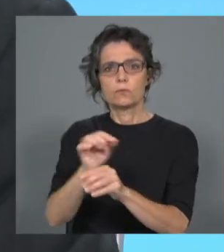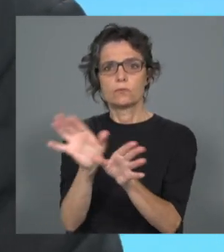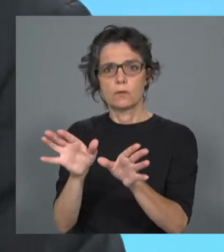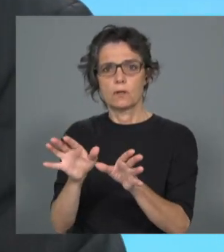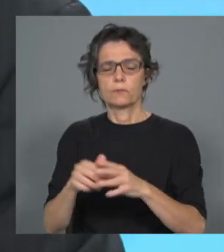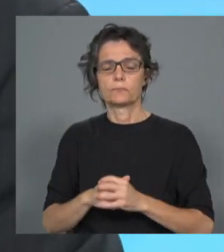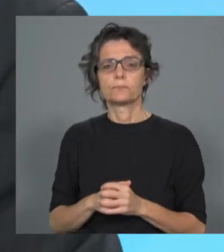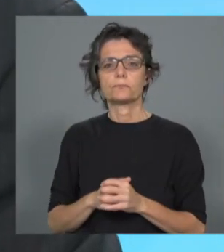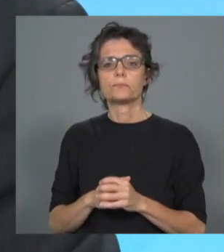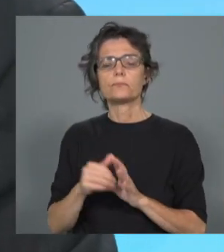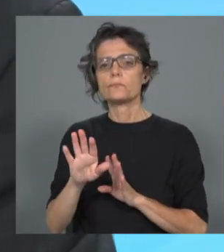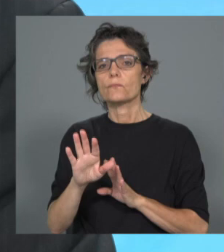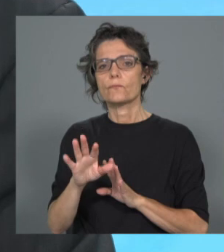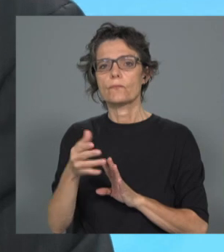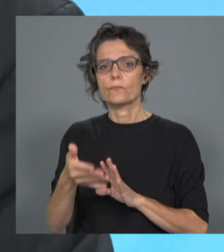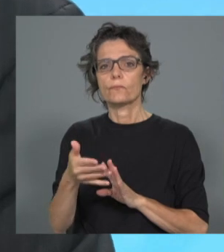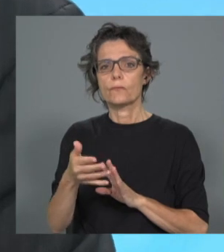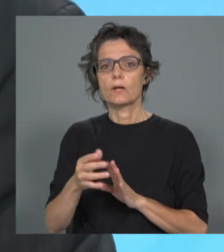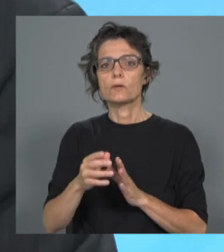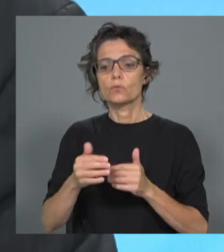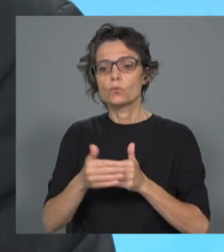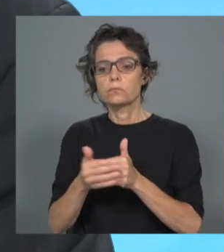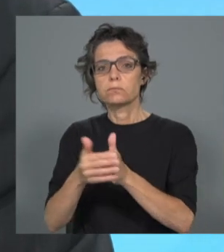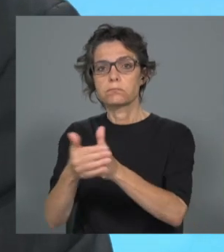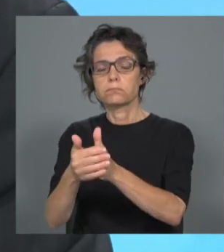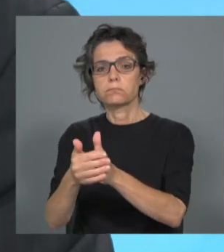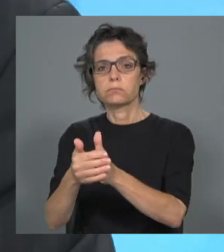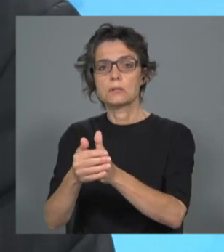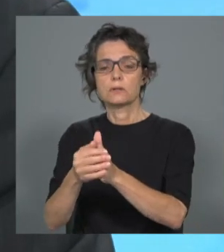recepção. Mas este processo que foi lançado